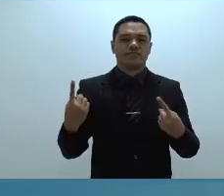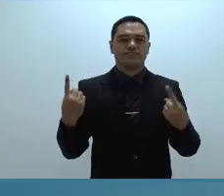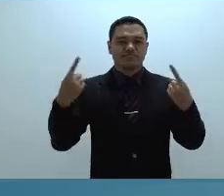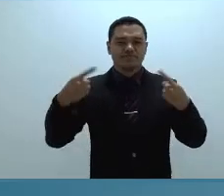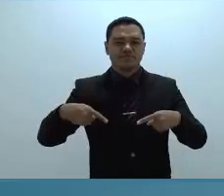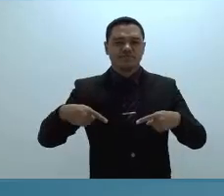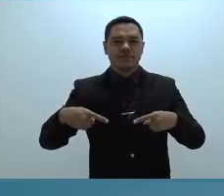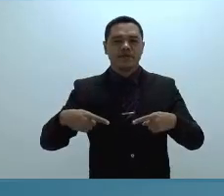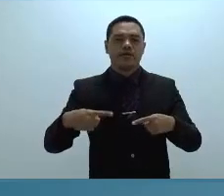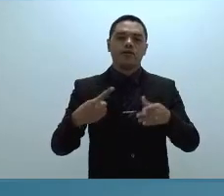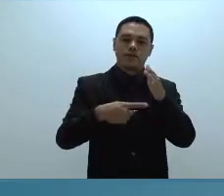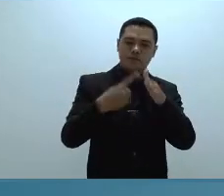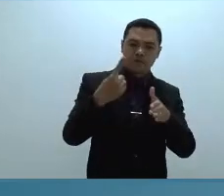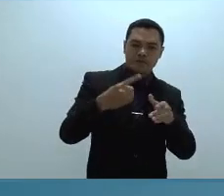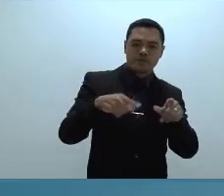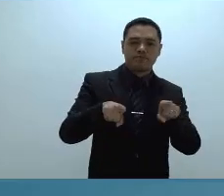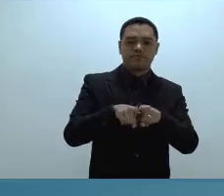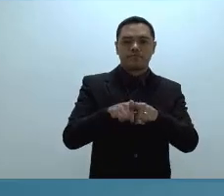quarta turma